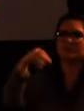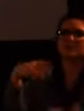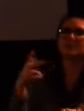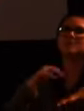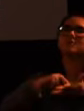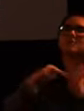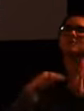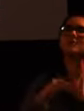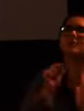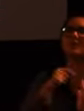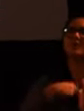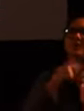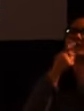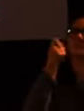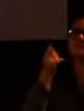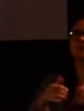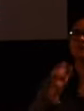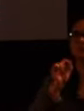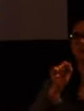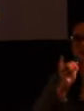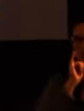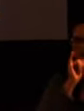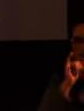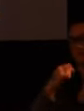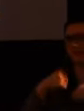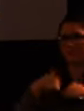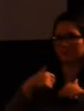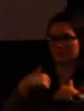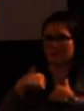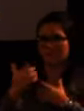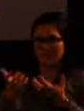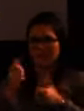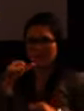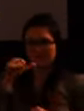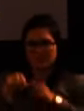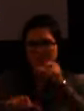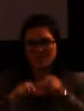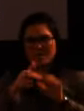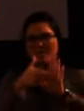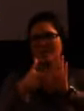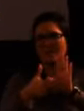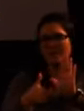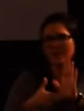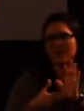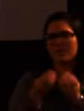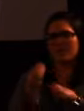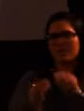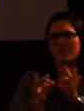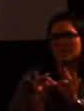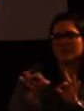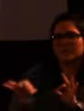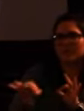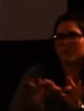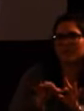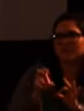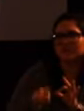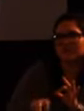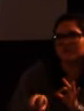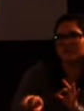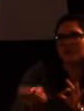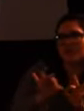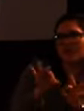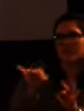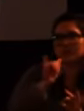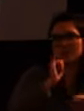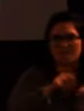efetivamente o que é que a gente está falando? A gente quer diminuir, a gente quer modificar esse padrão de longas distâncias na cidade. Quadras